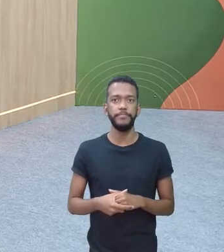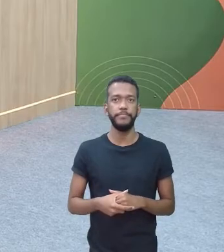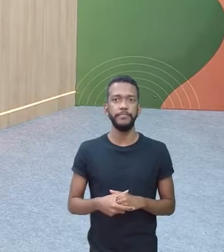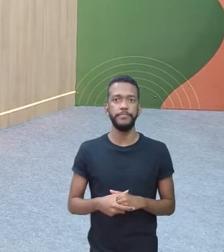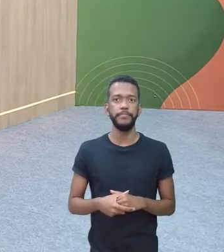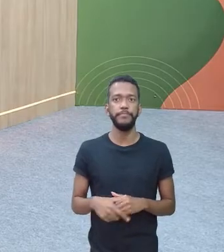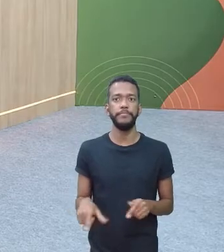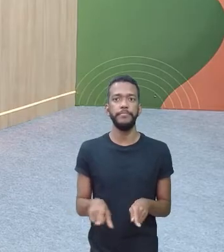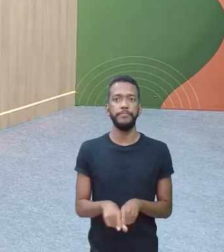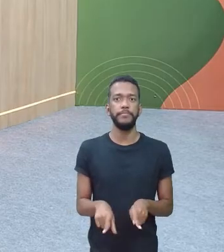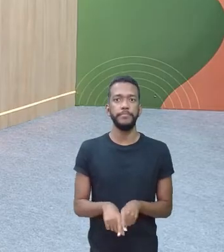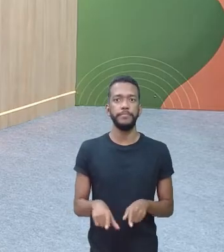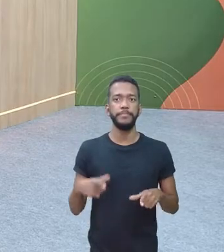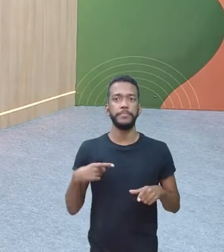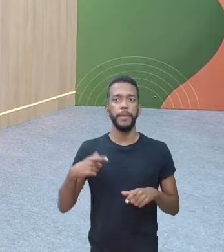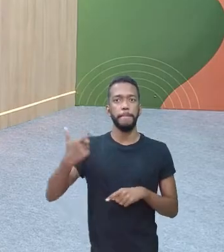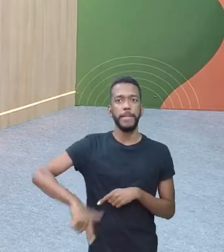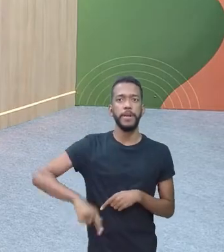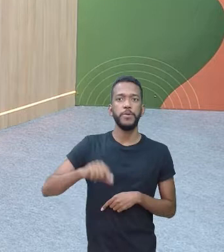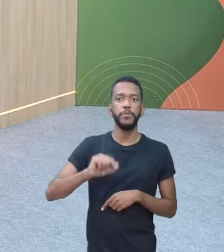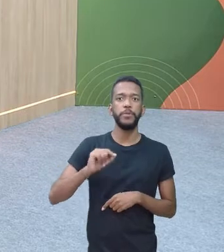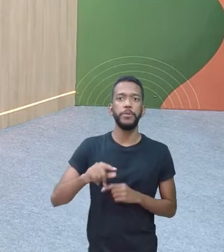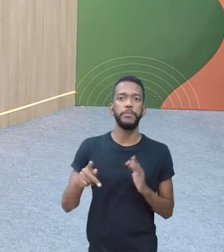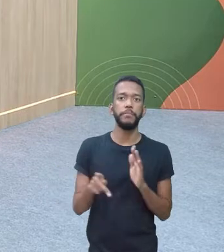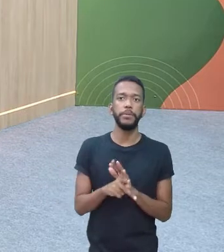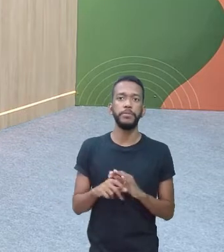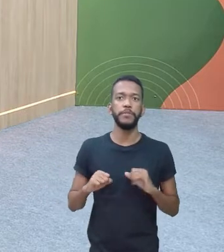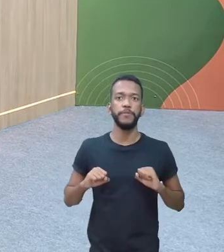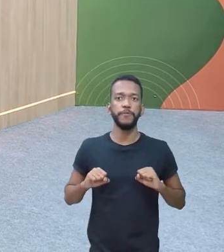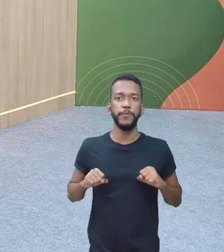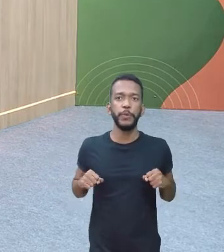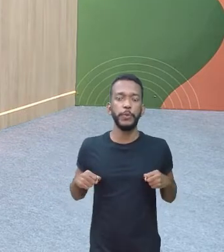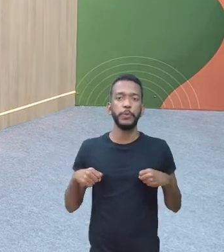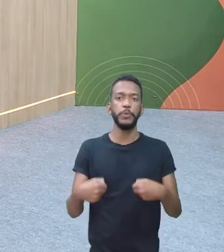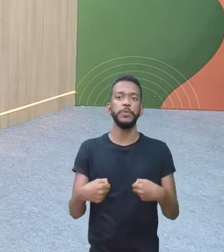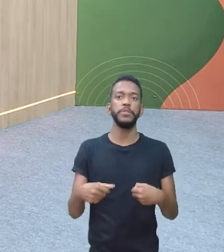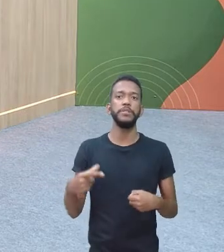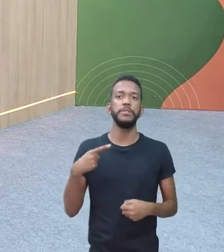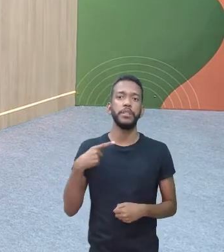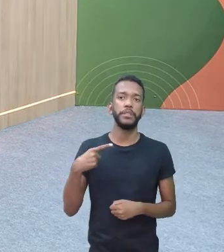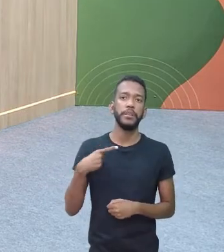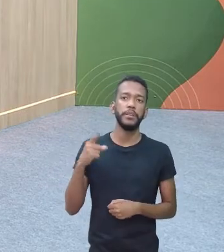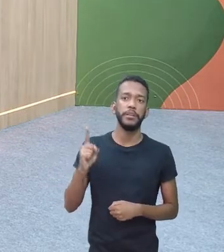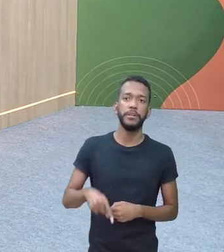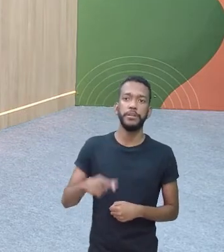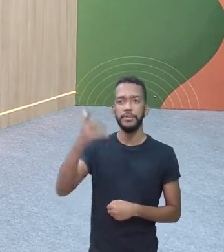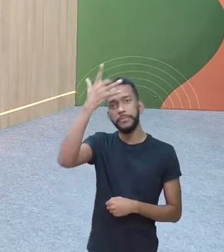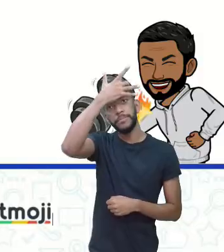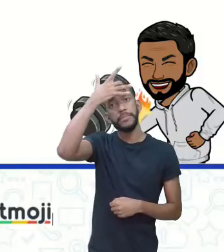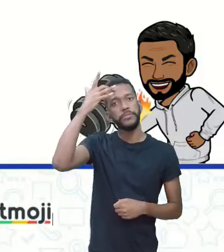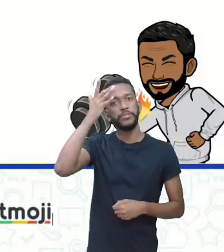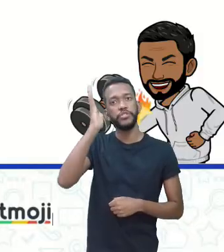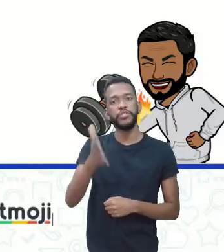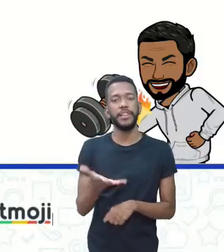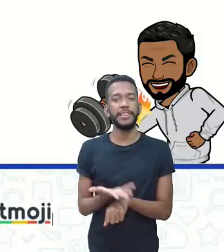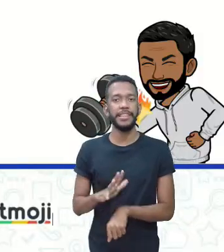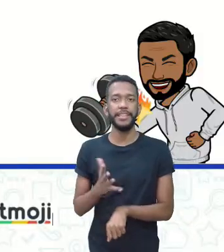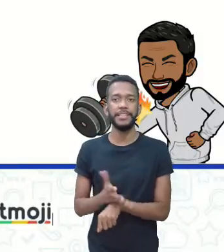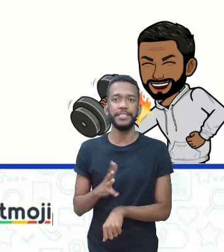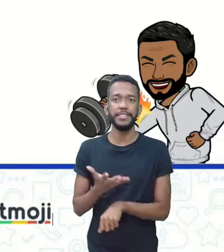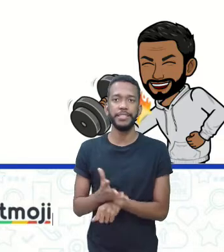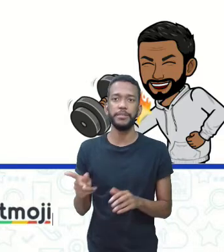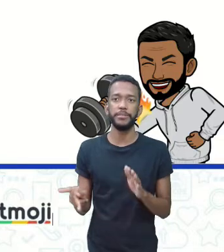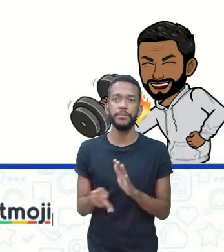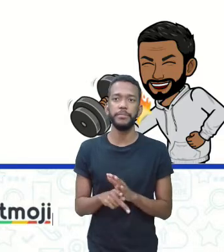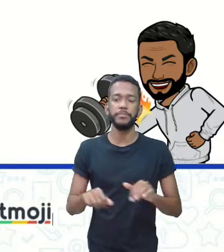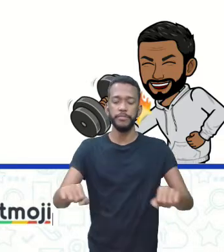E aí temos também os exercícios de força, né? Temos aí também uma pessoa treinando, fazendo um